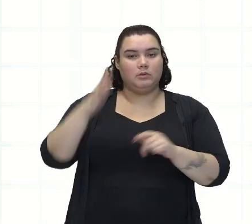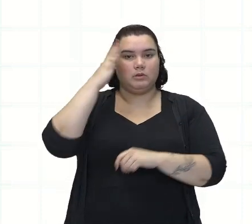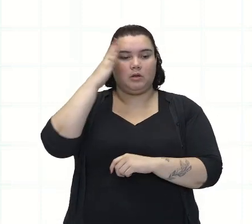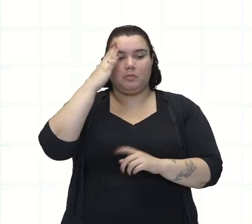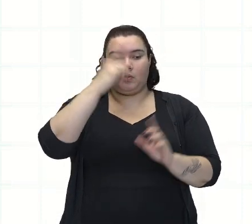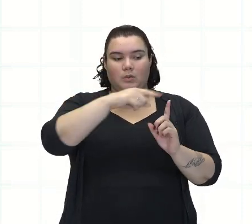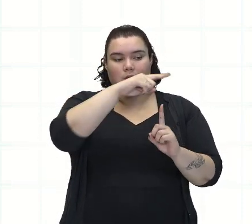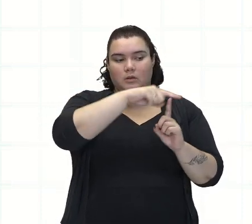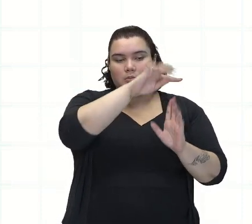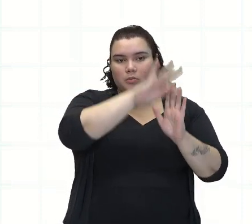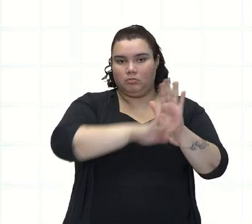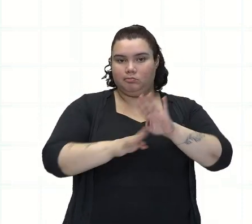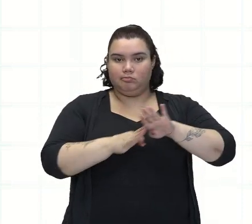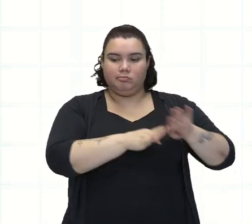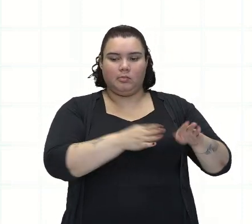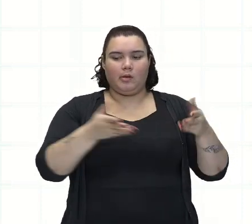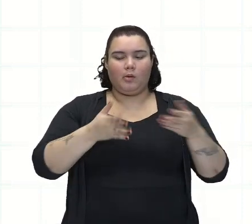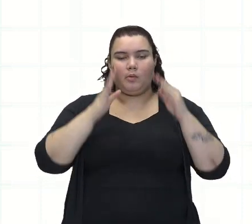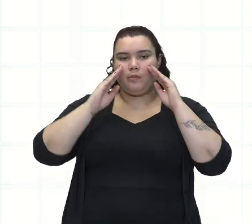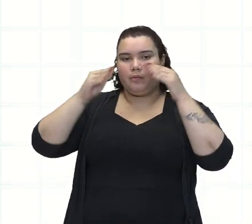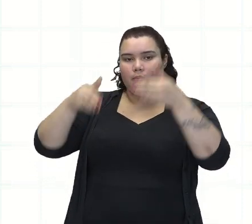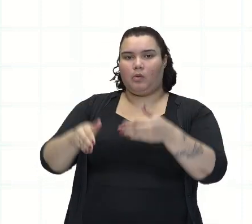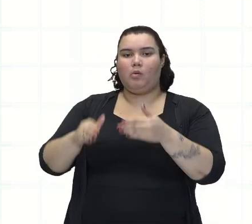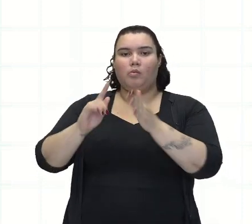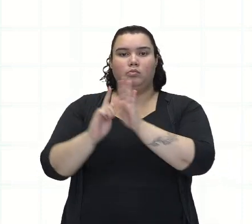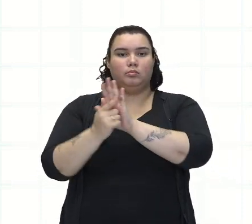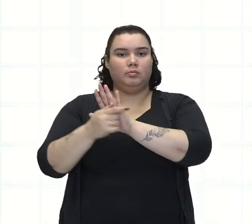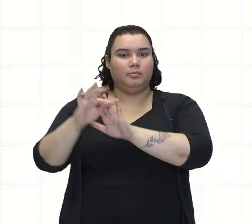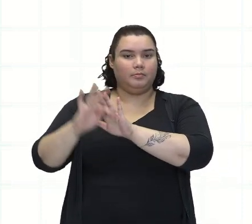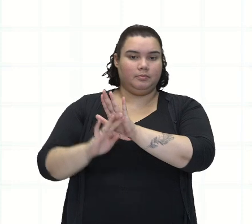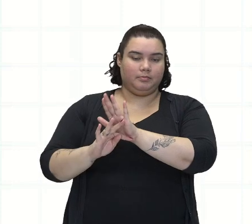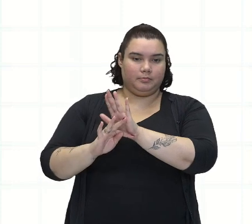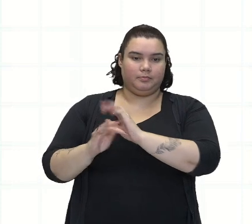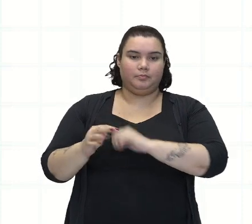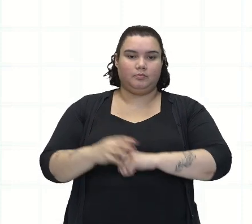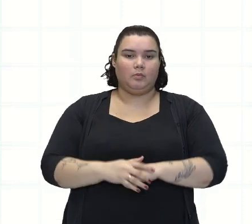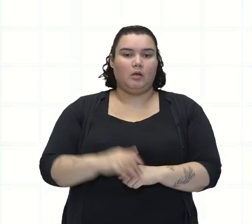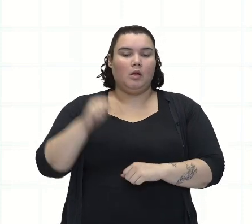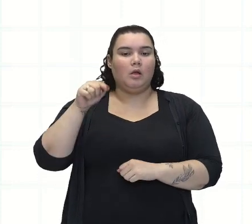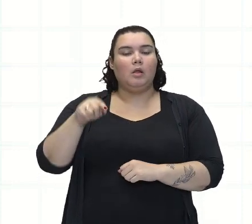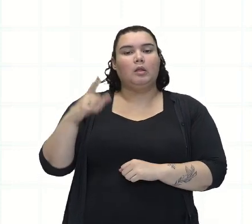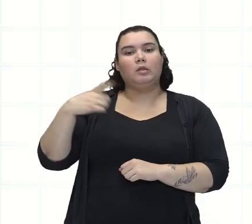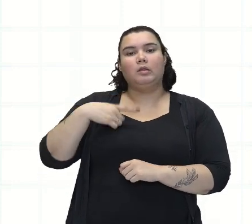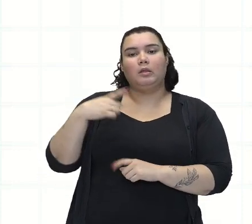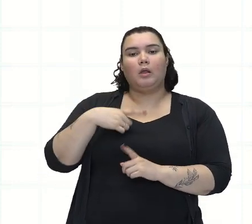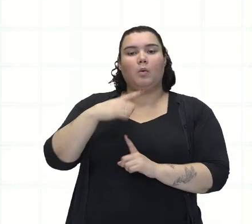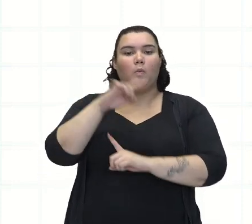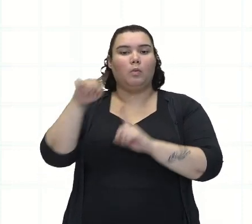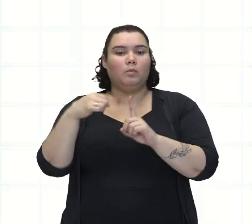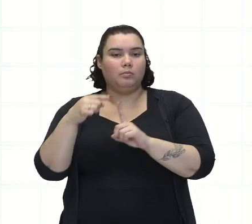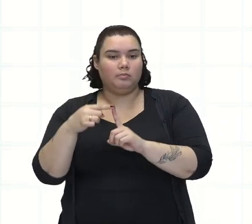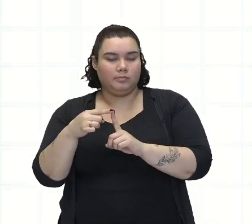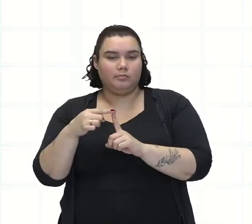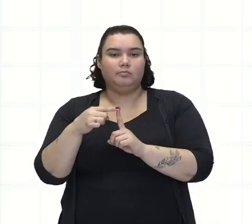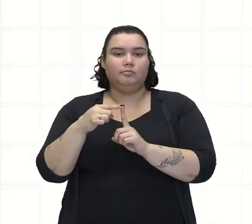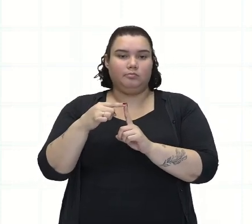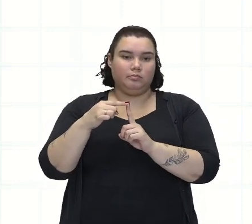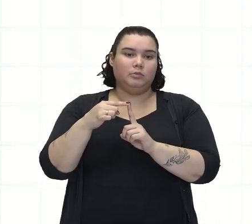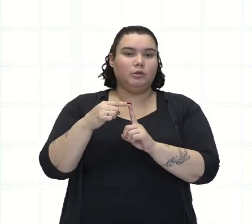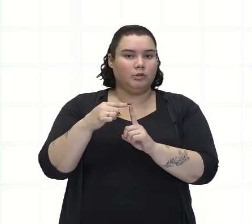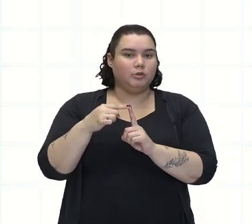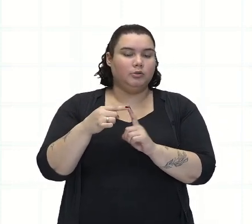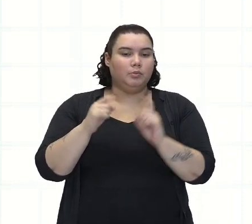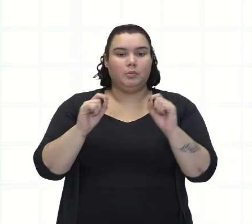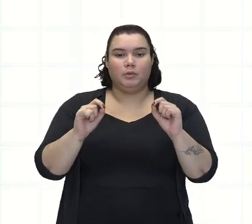tipologia textual. O gênero textual, ele vai ter uma função